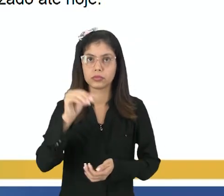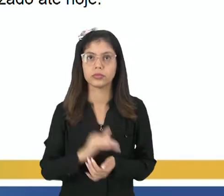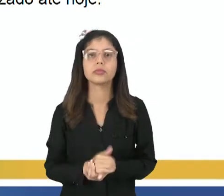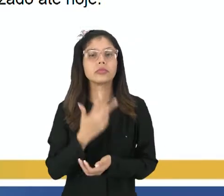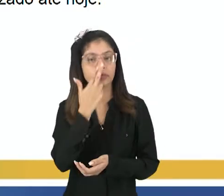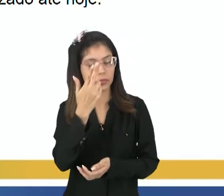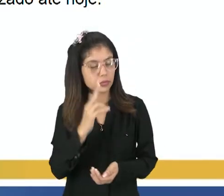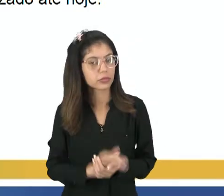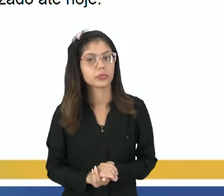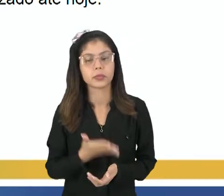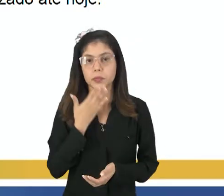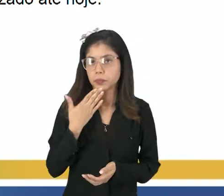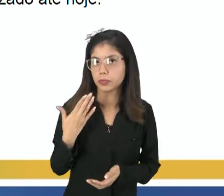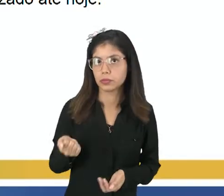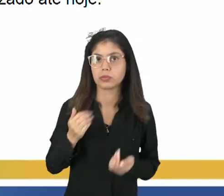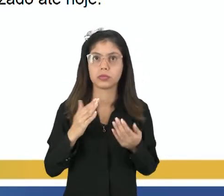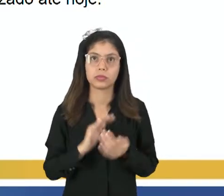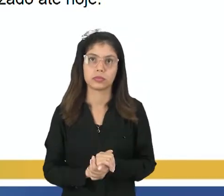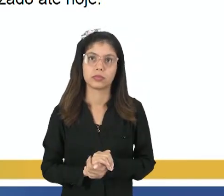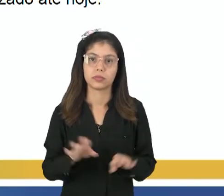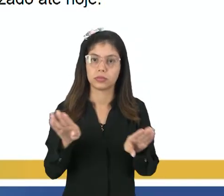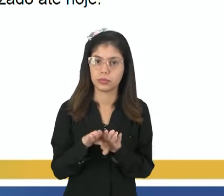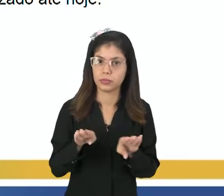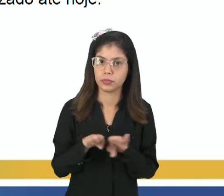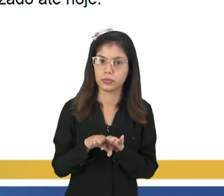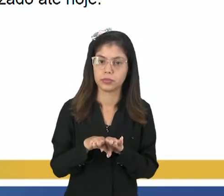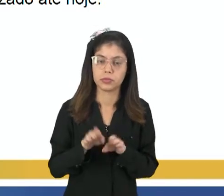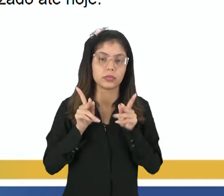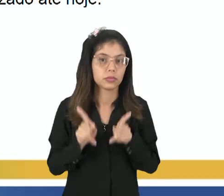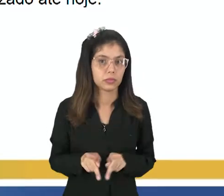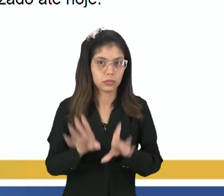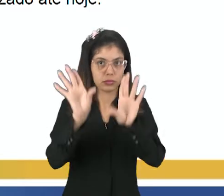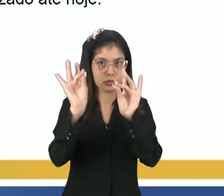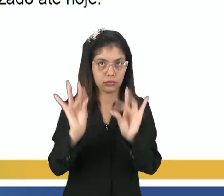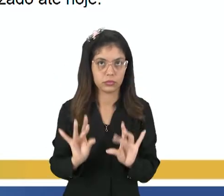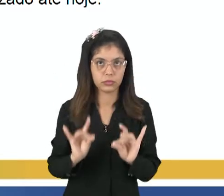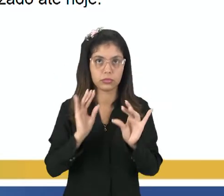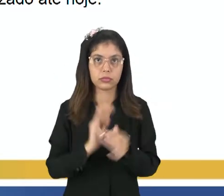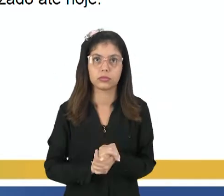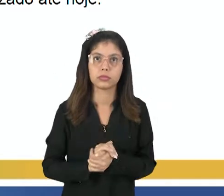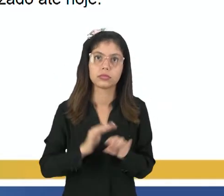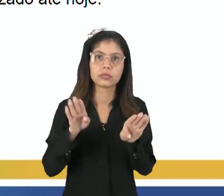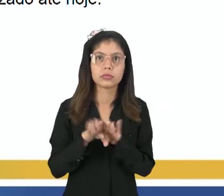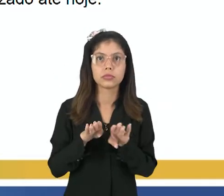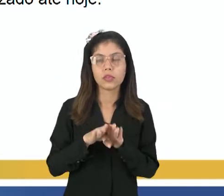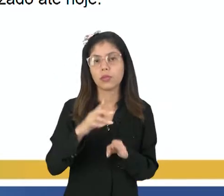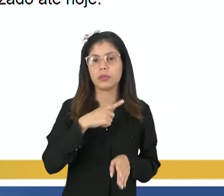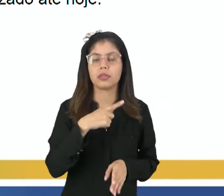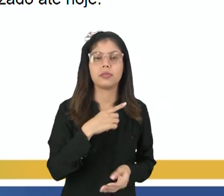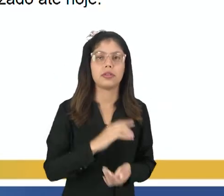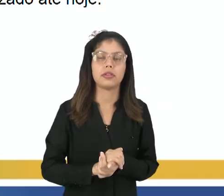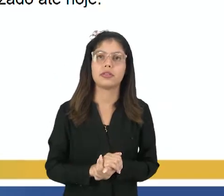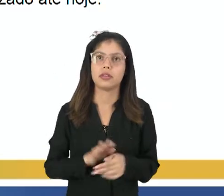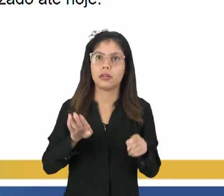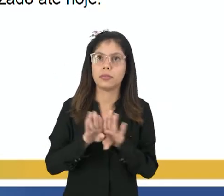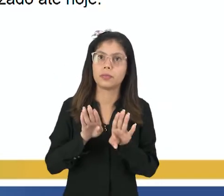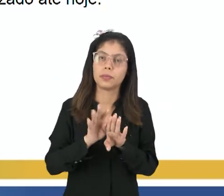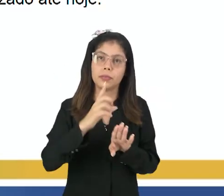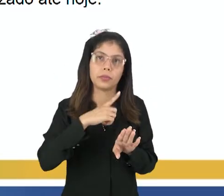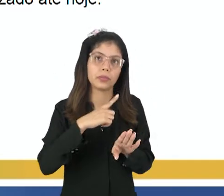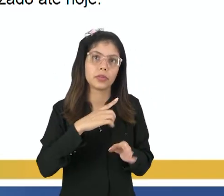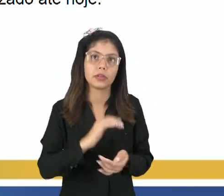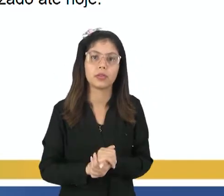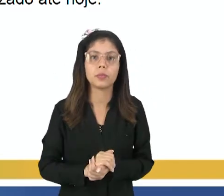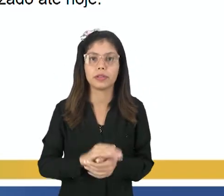as semelhanças do funcionamento, e as semelhanças comportamentais. Até então, as classificações que existiam eram